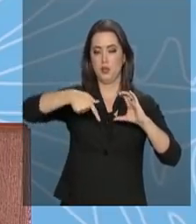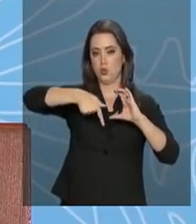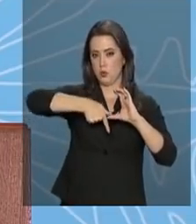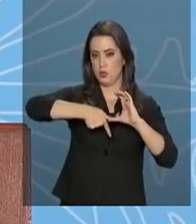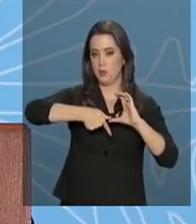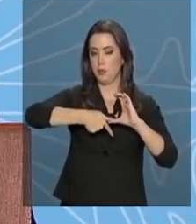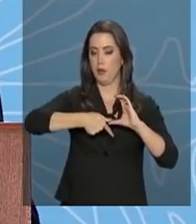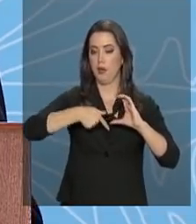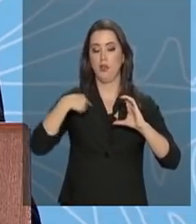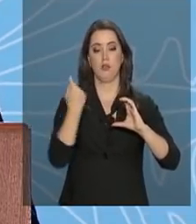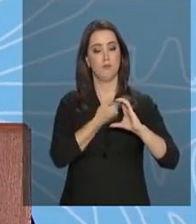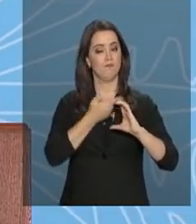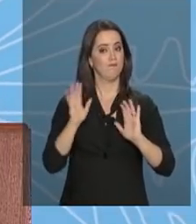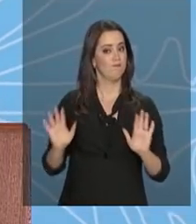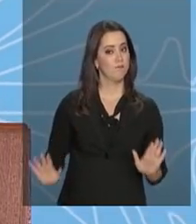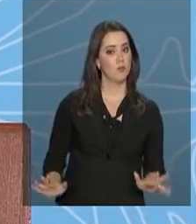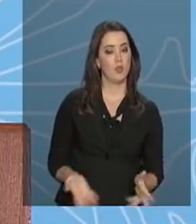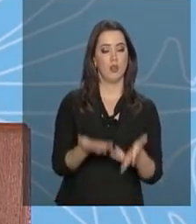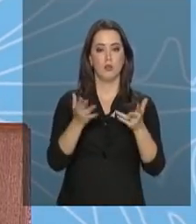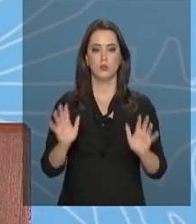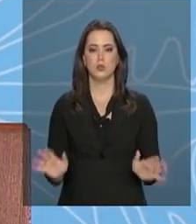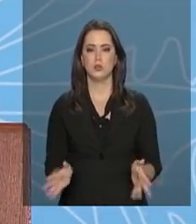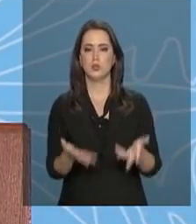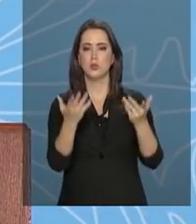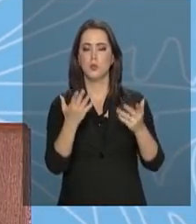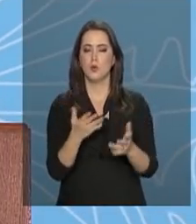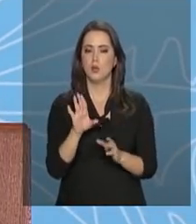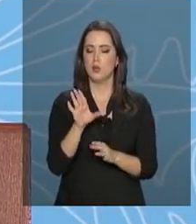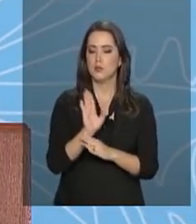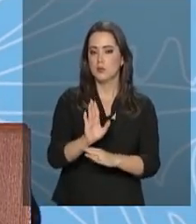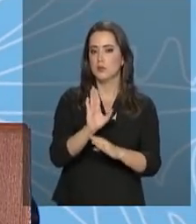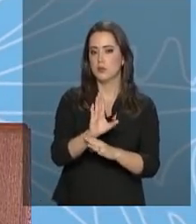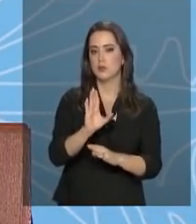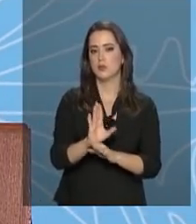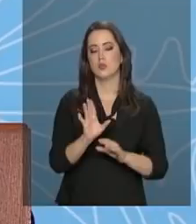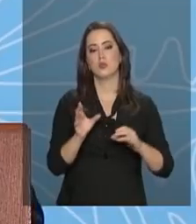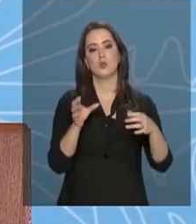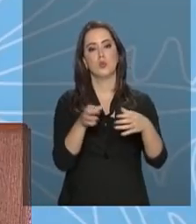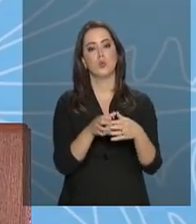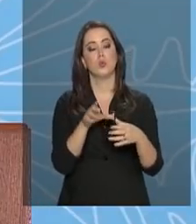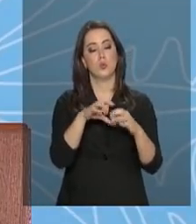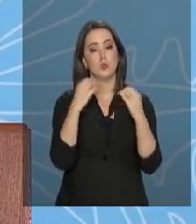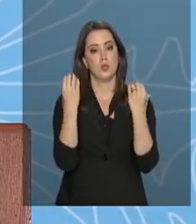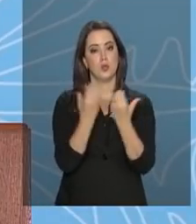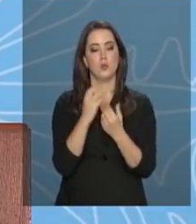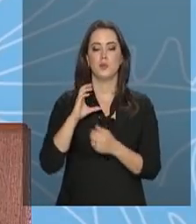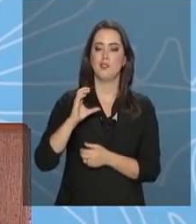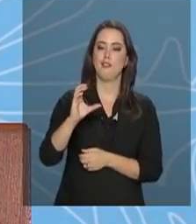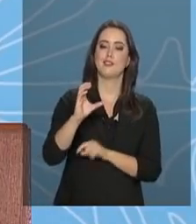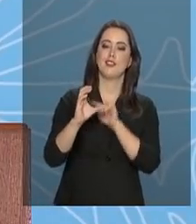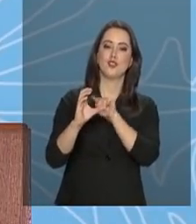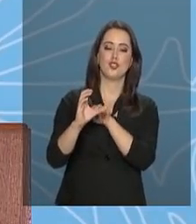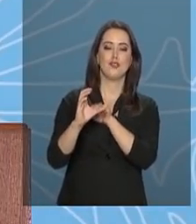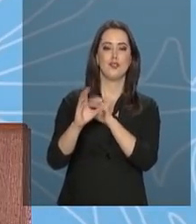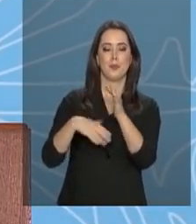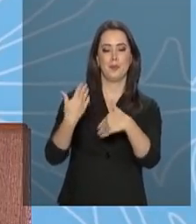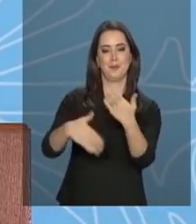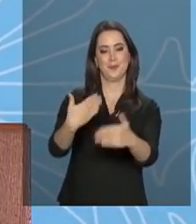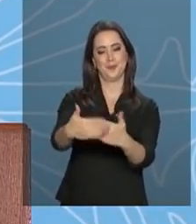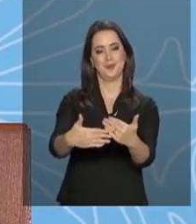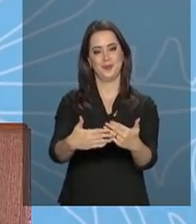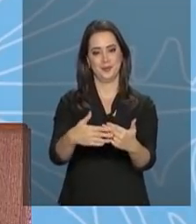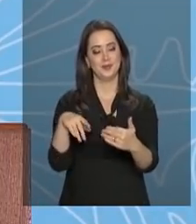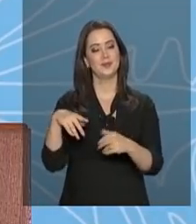de enaltecer e estimular as contribuições da comunidade científica para o desenvolvimento